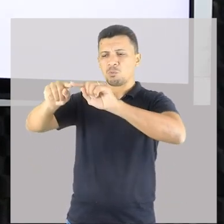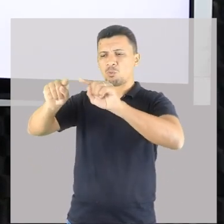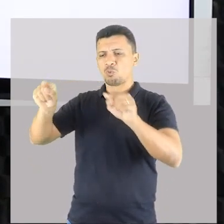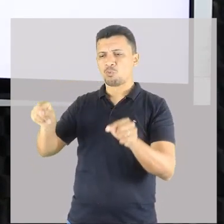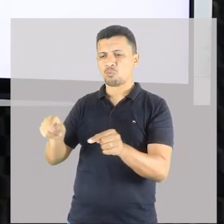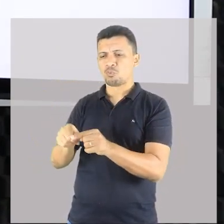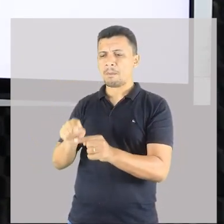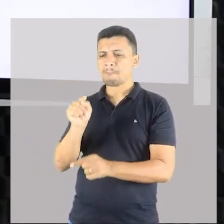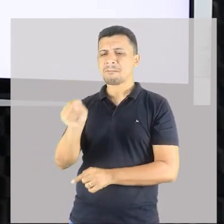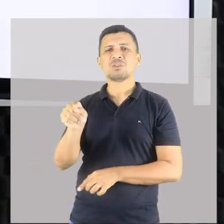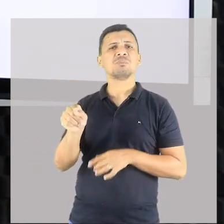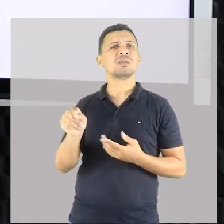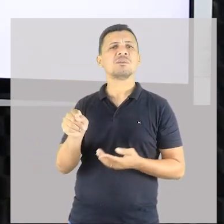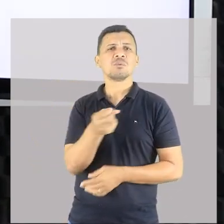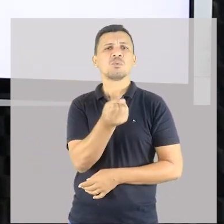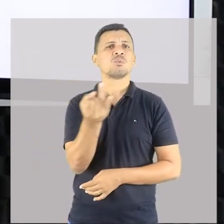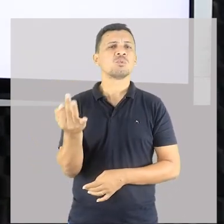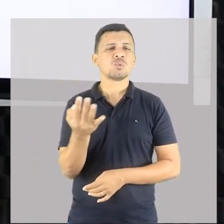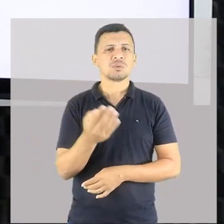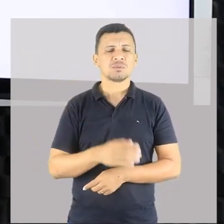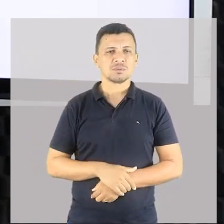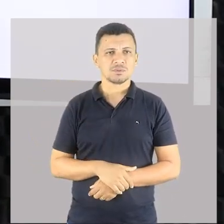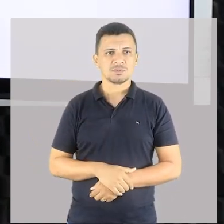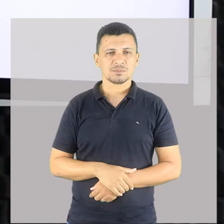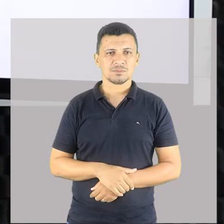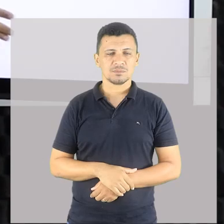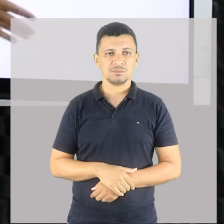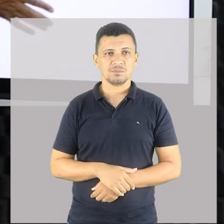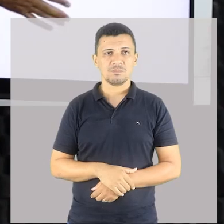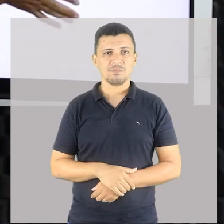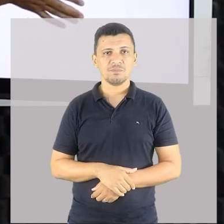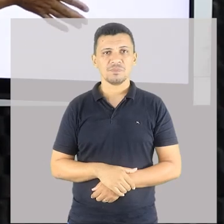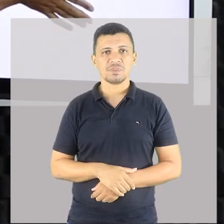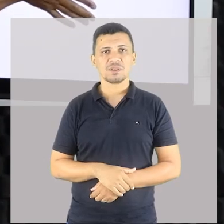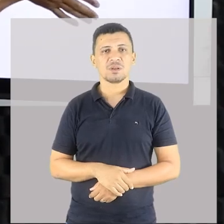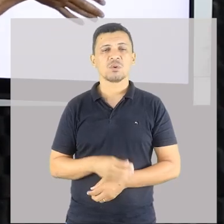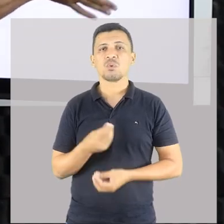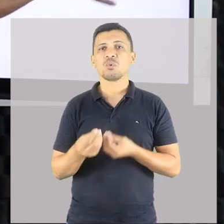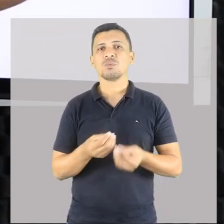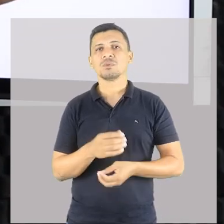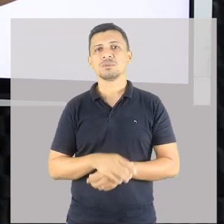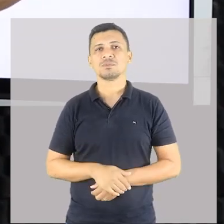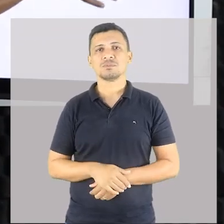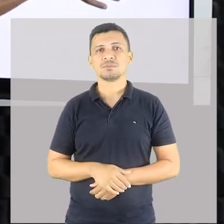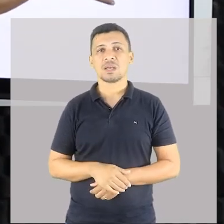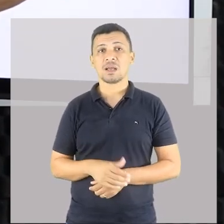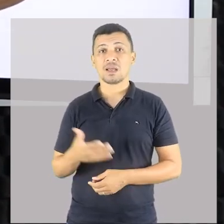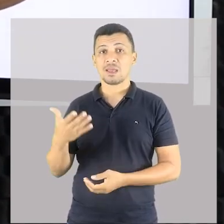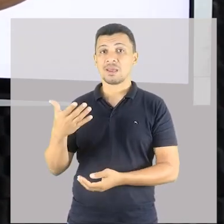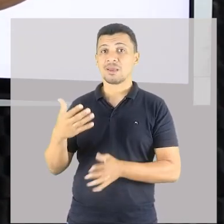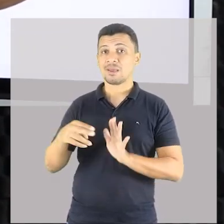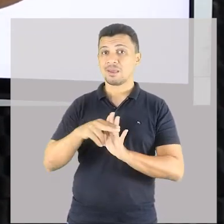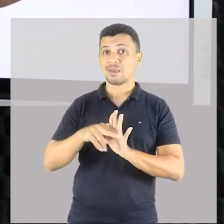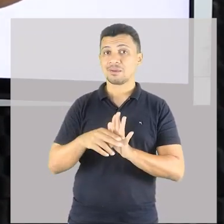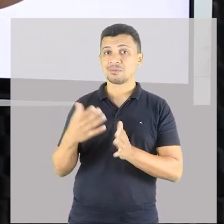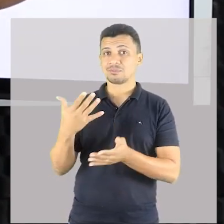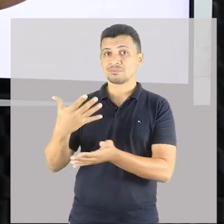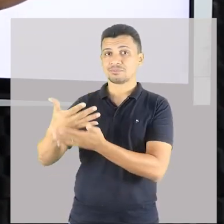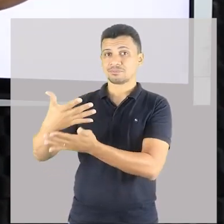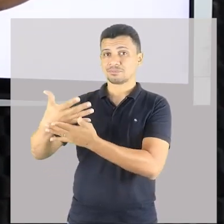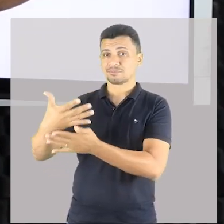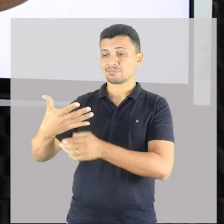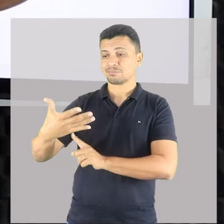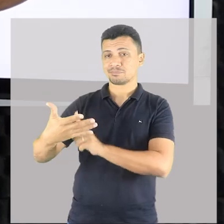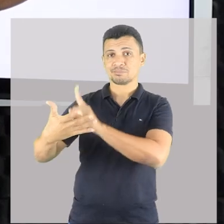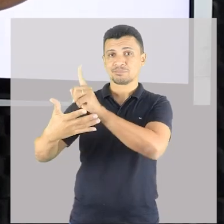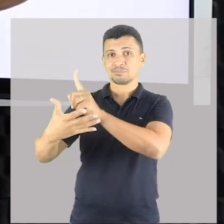Tá? No meio da espira, para saber o sentido, não o valor. Ó, regra da mão direita, polegar no sentido da